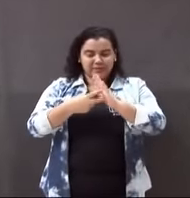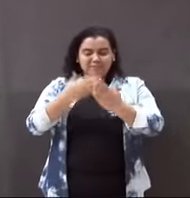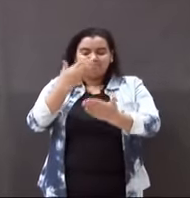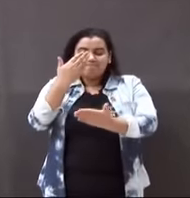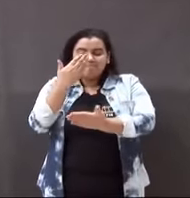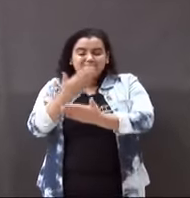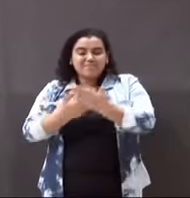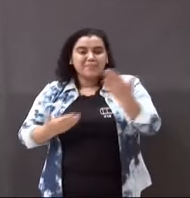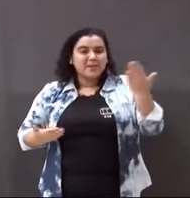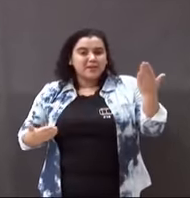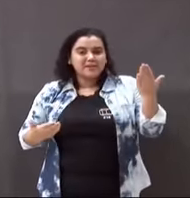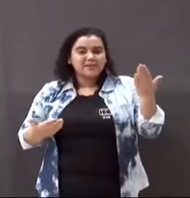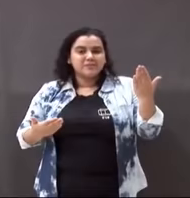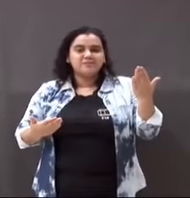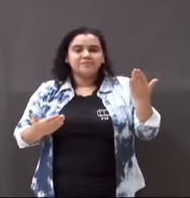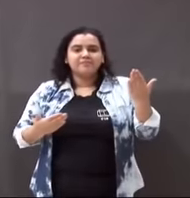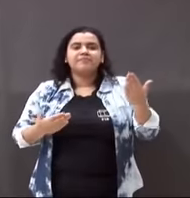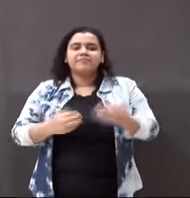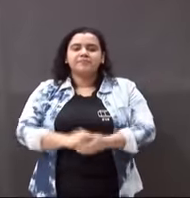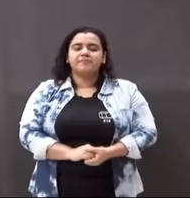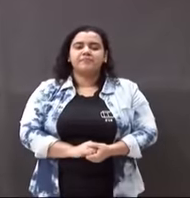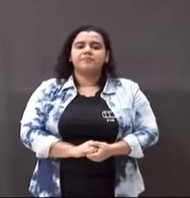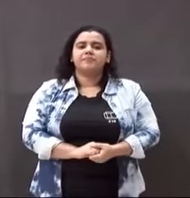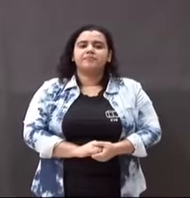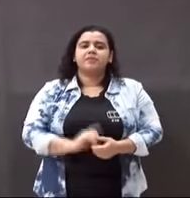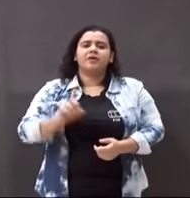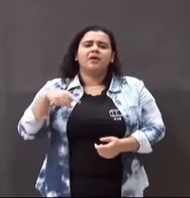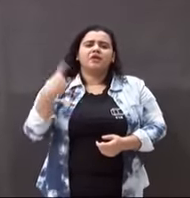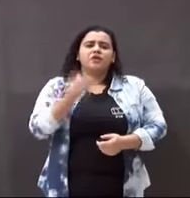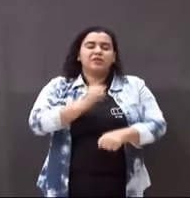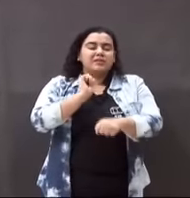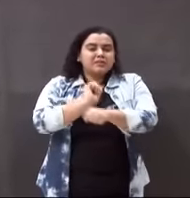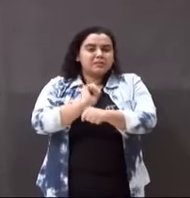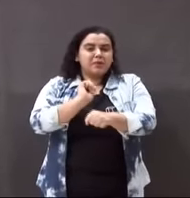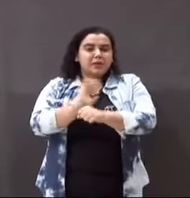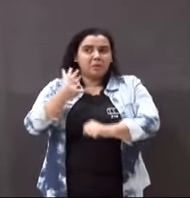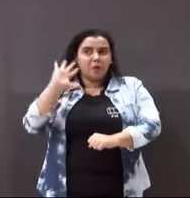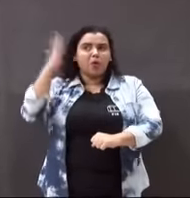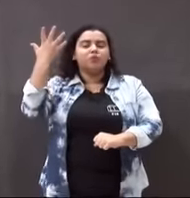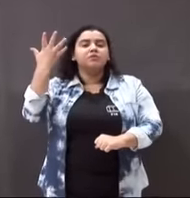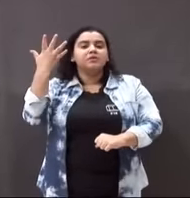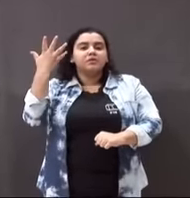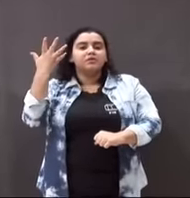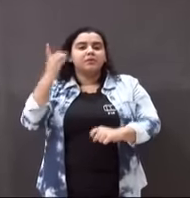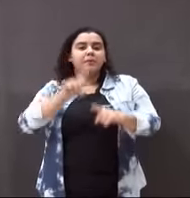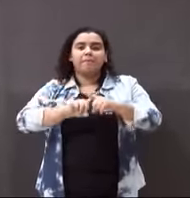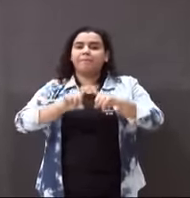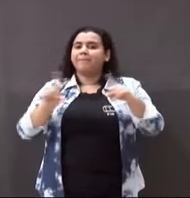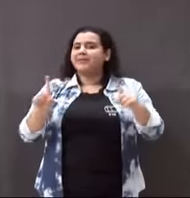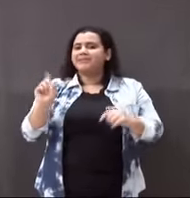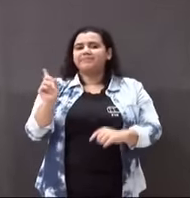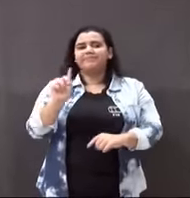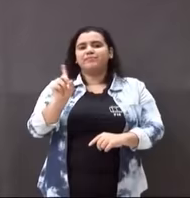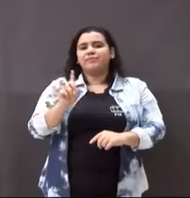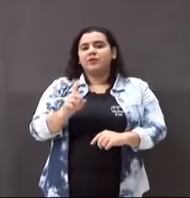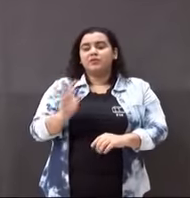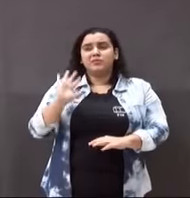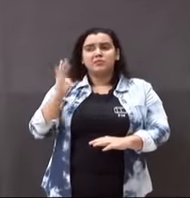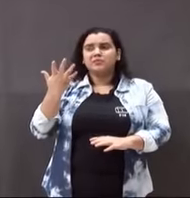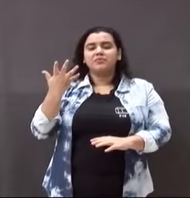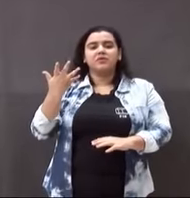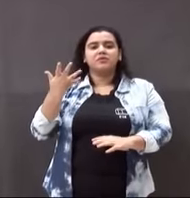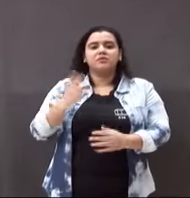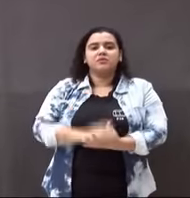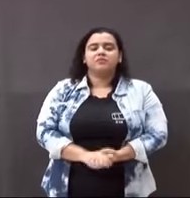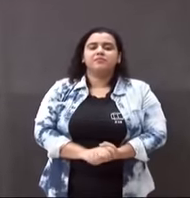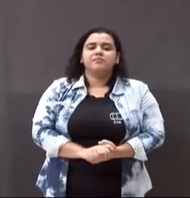de expectativa. É uma coisa que você espera que vem e nunca vem. É uma coisa que você espera que vai acontecer e nunca acontece. É a mesma coisa de